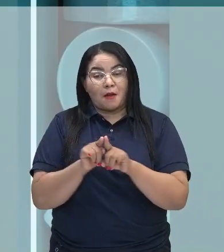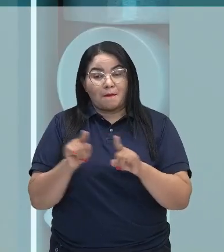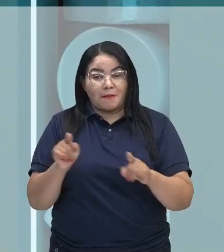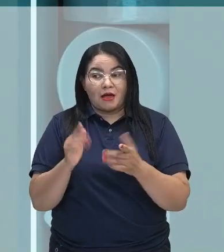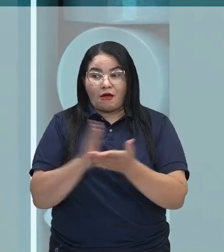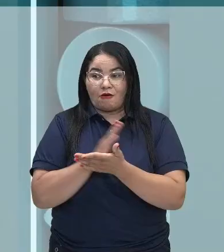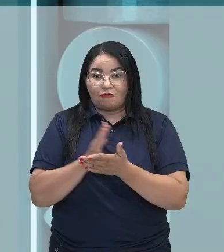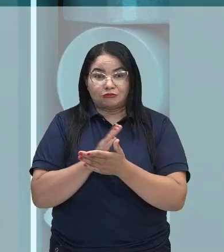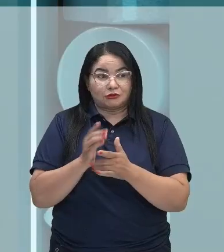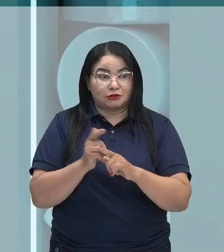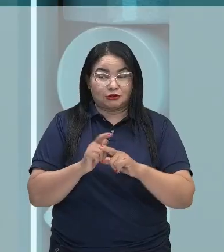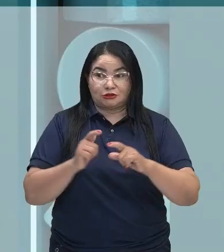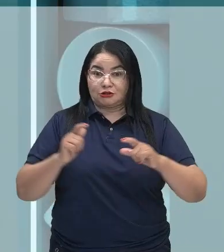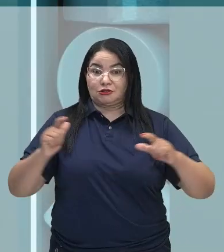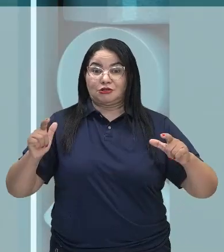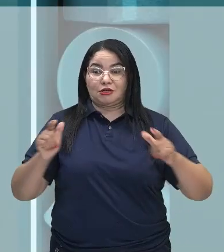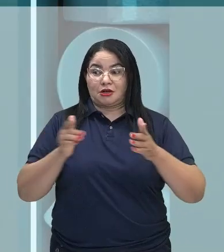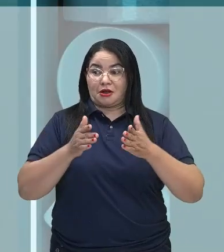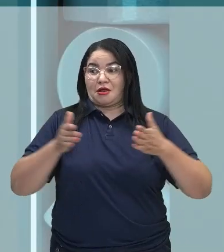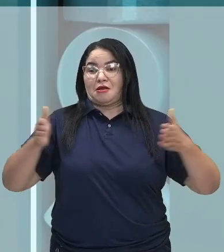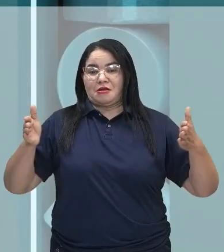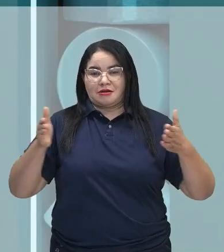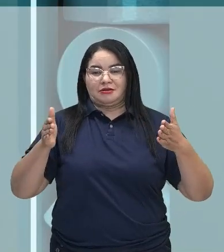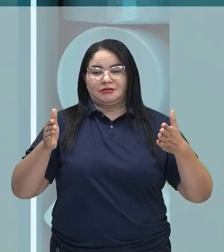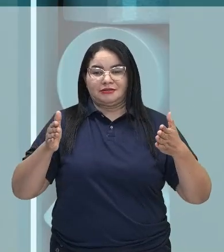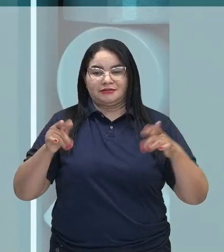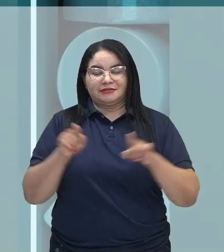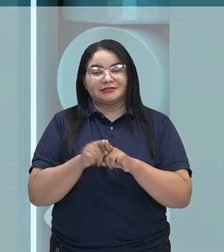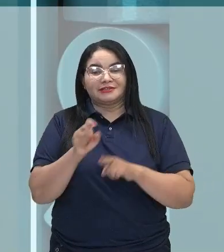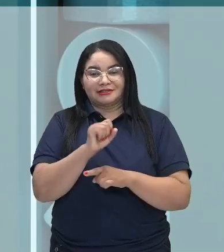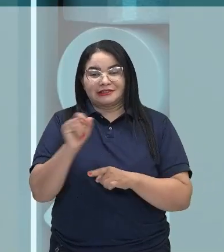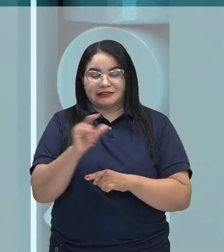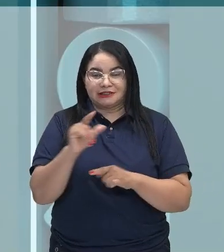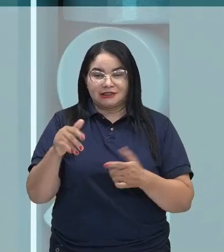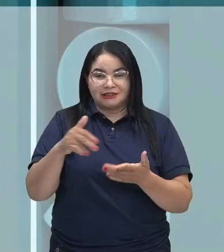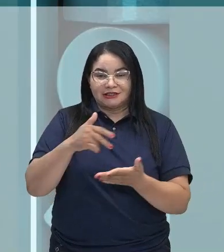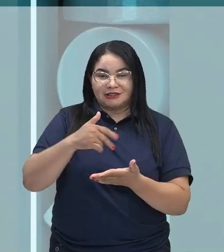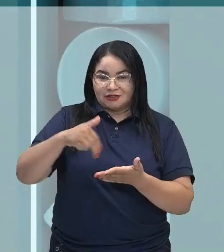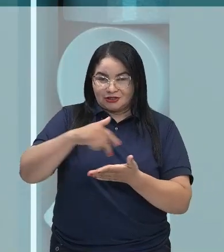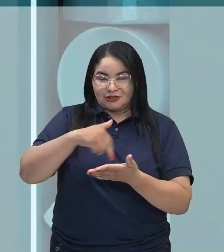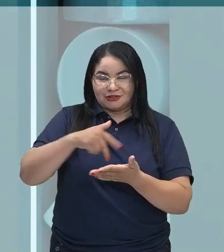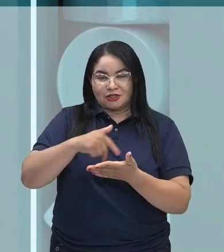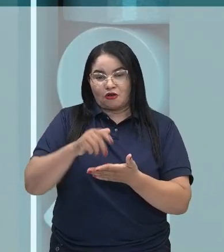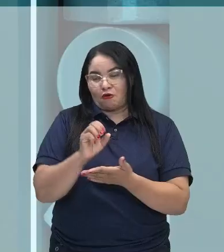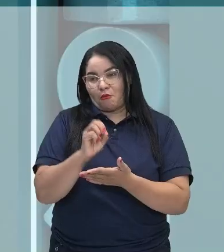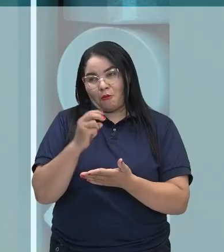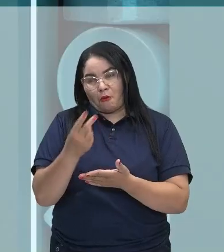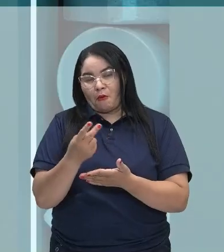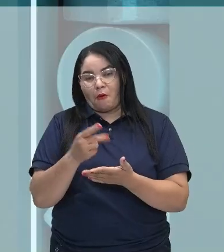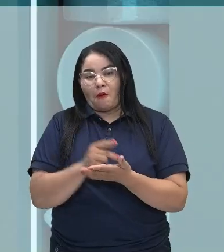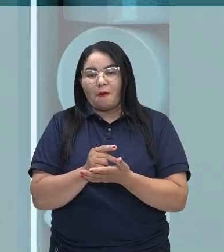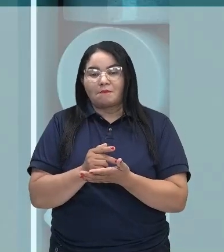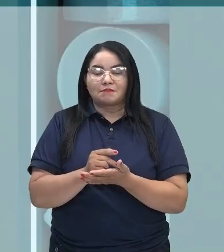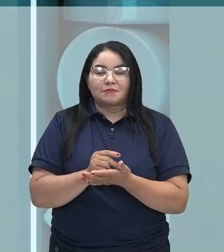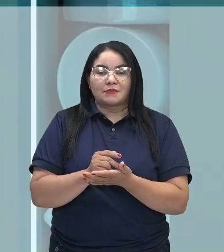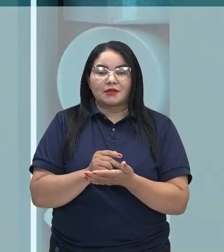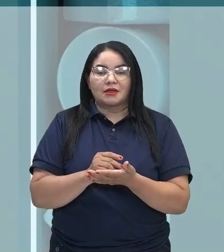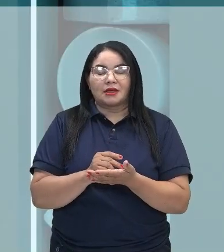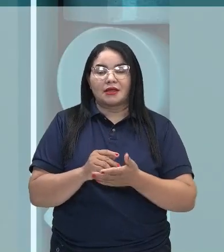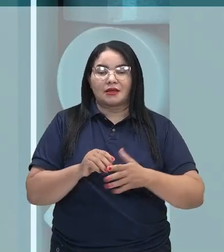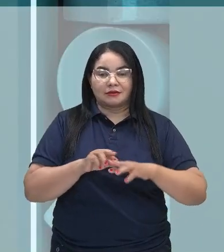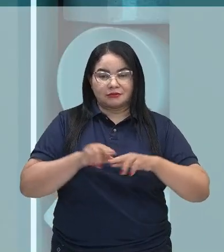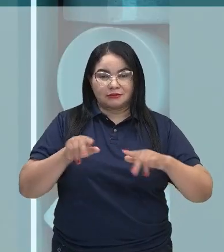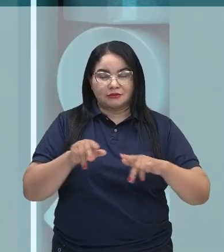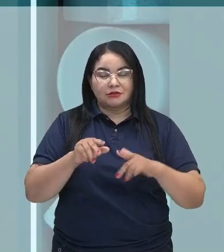palcos enormes. Então, por exemplo, se for uma dança, um balé, os bailarinos têm